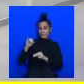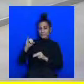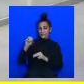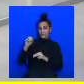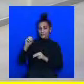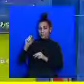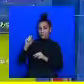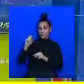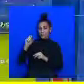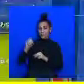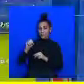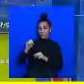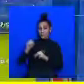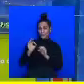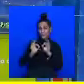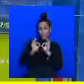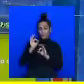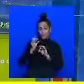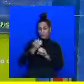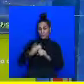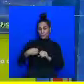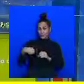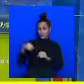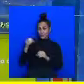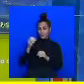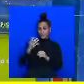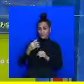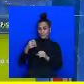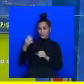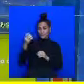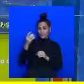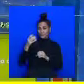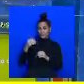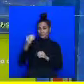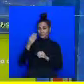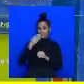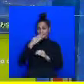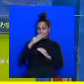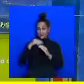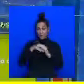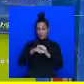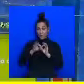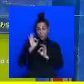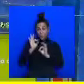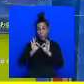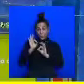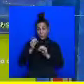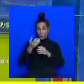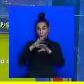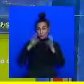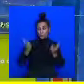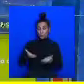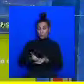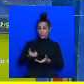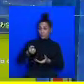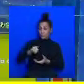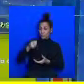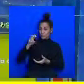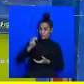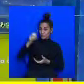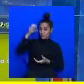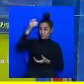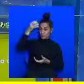Beth, nossa garota da sorte, vão recolher as dezenas sorteadas na Time Mania, recolocá-las no suporte em cima do Globo número